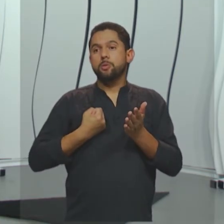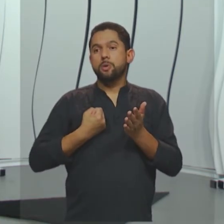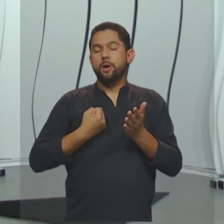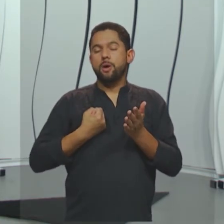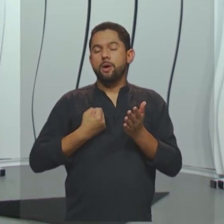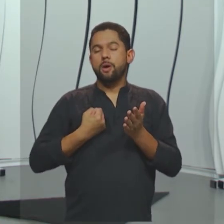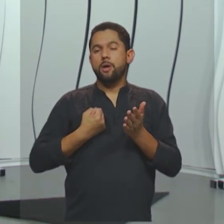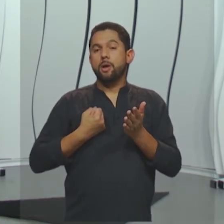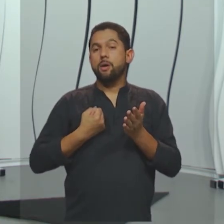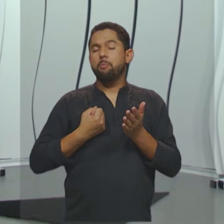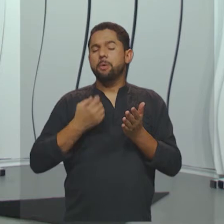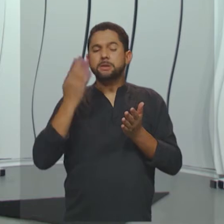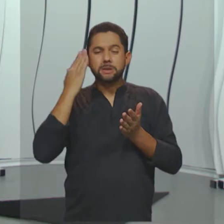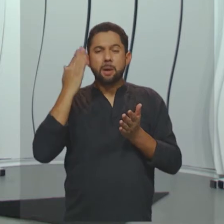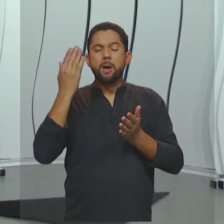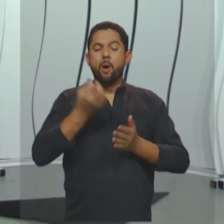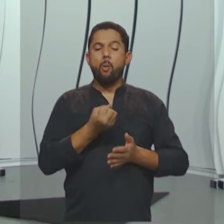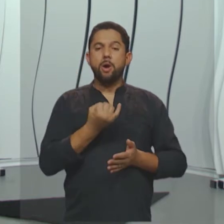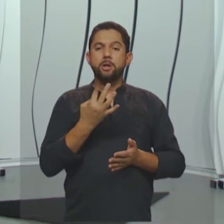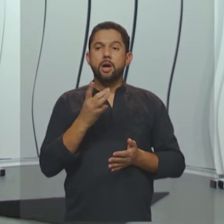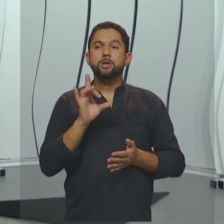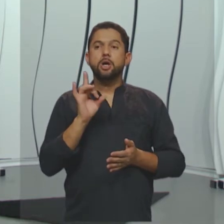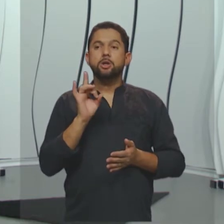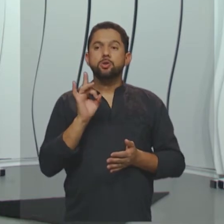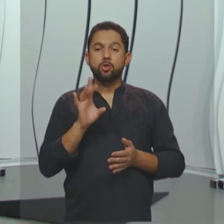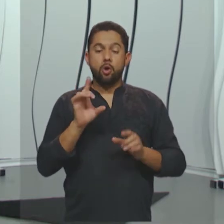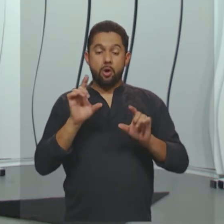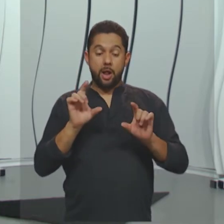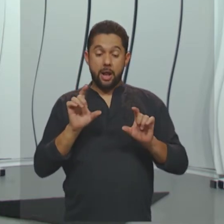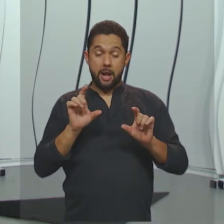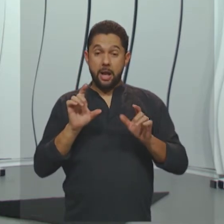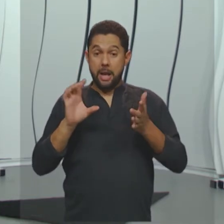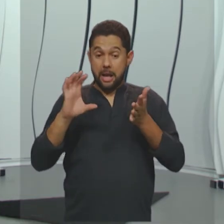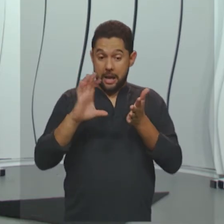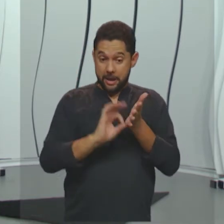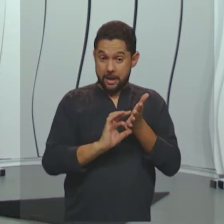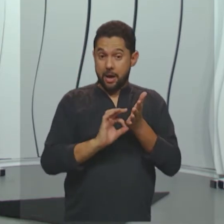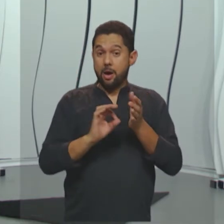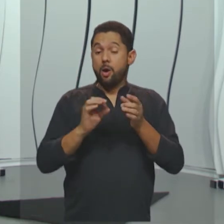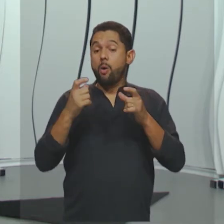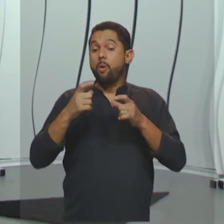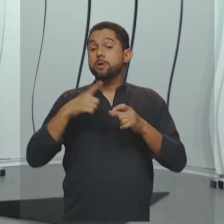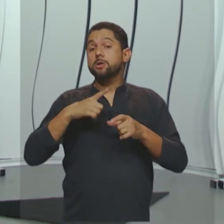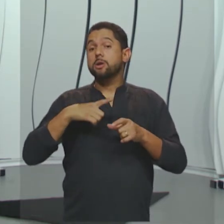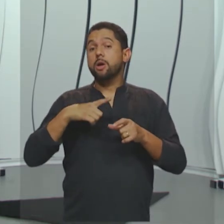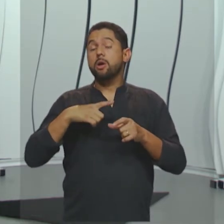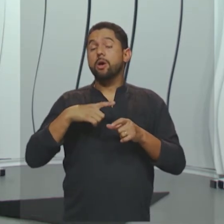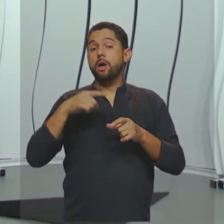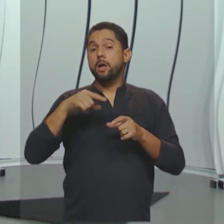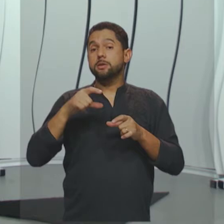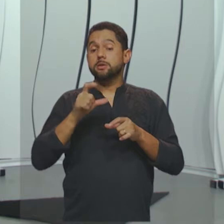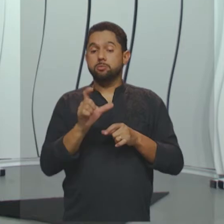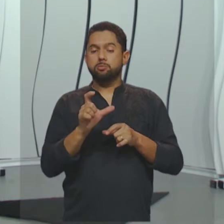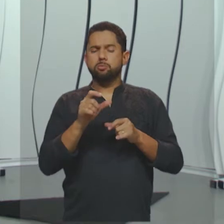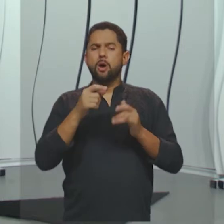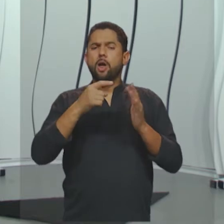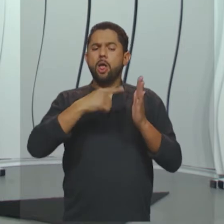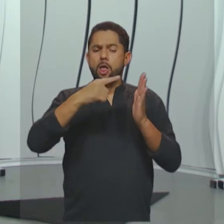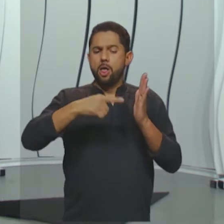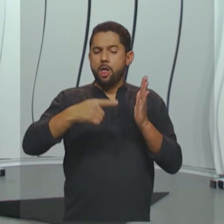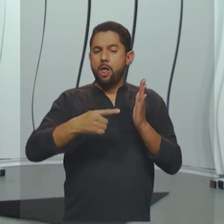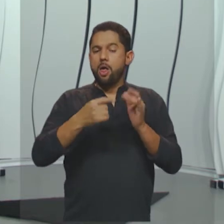medir essa resistência, basta ligar esse aparelho nos terminais desse ohmímetro. Agora, existe um aparelho que